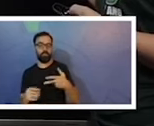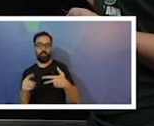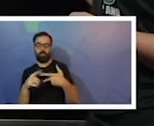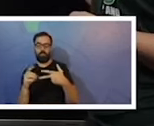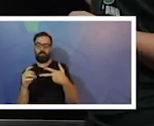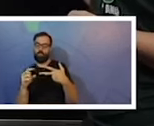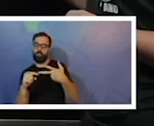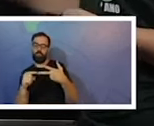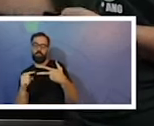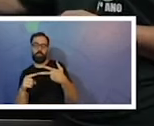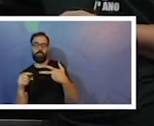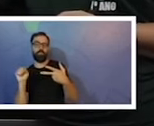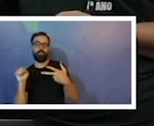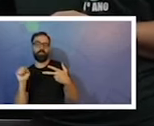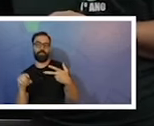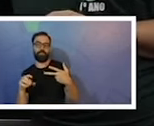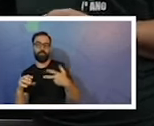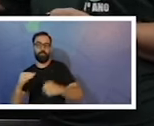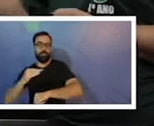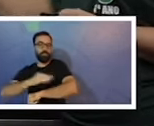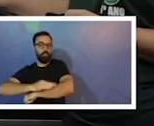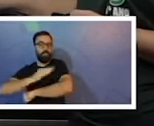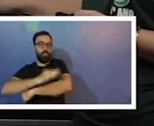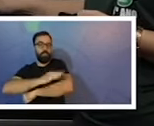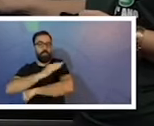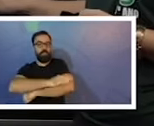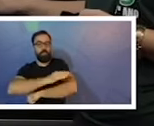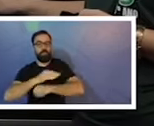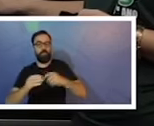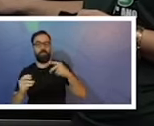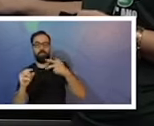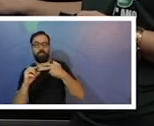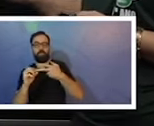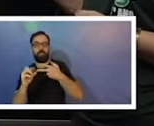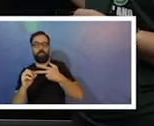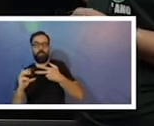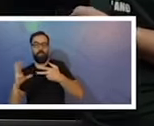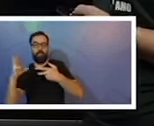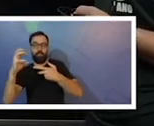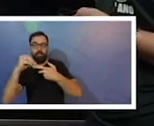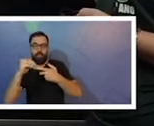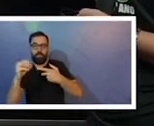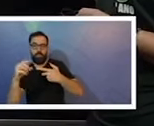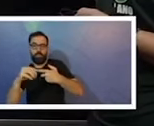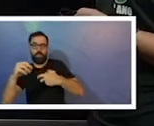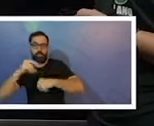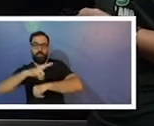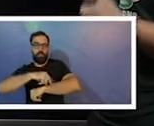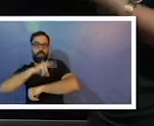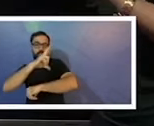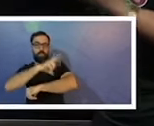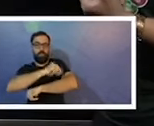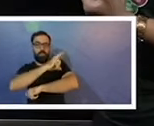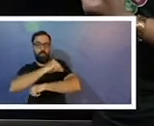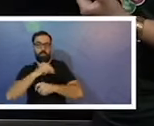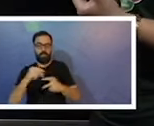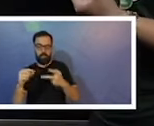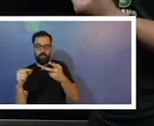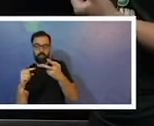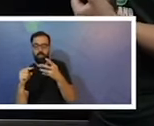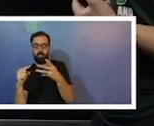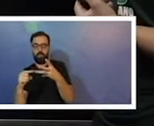Não é o sapo? Então, o sapo é o animal que se alimenta do gafanhoto. Agora eu estou no sapo. Quem come o